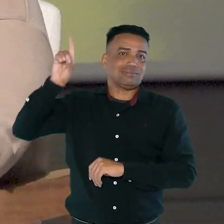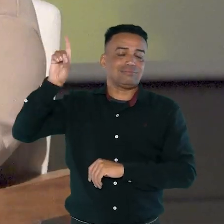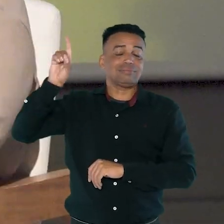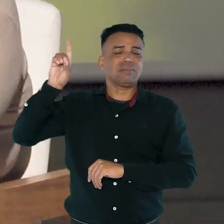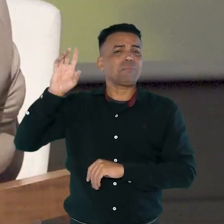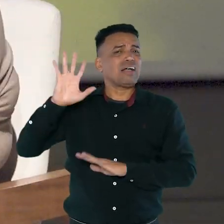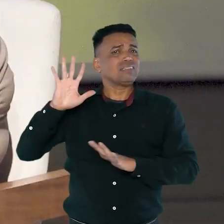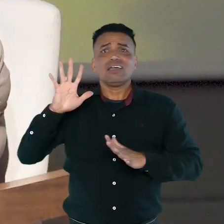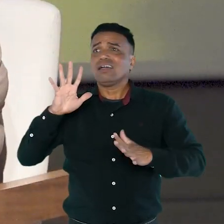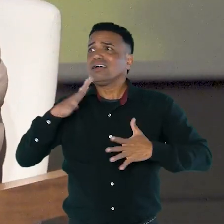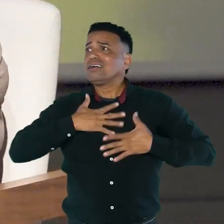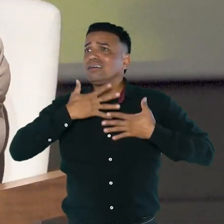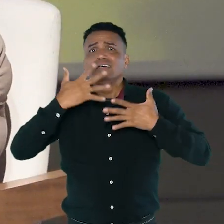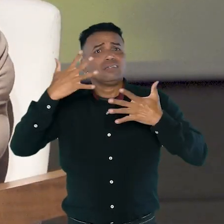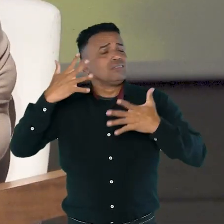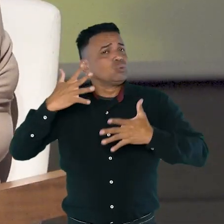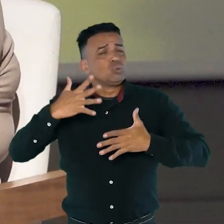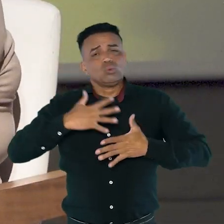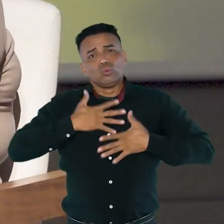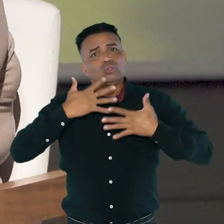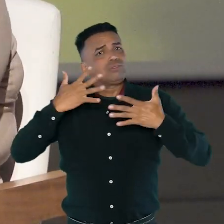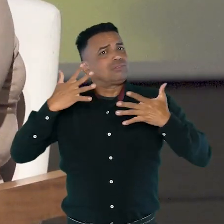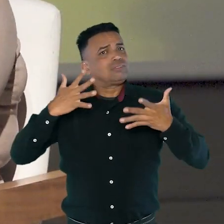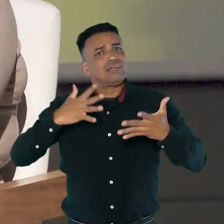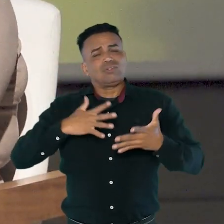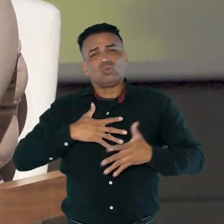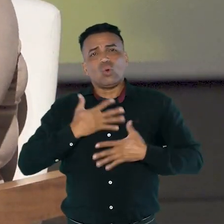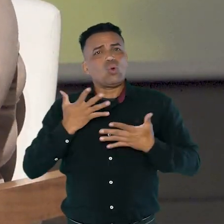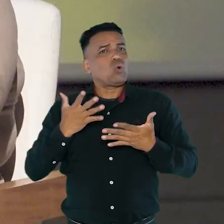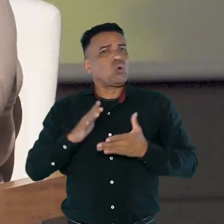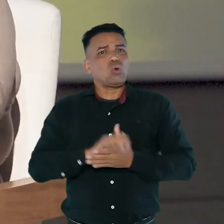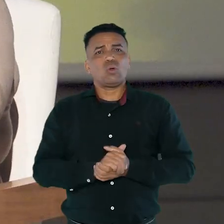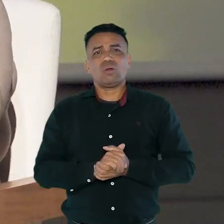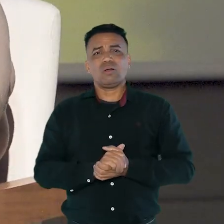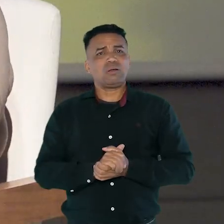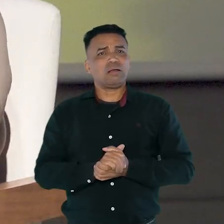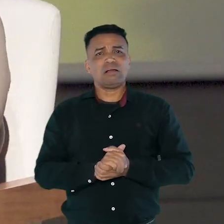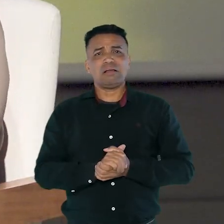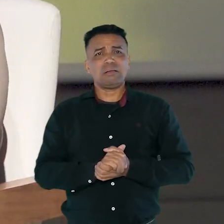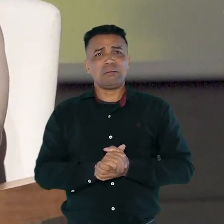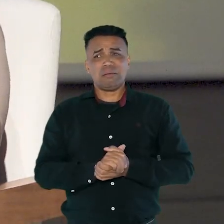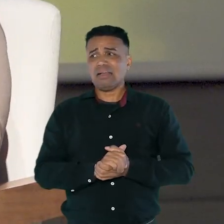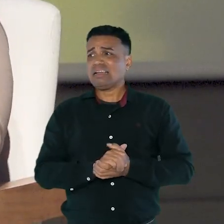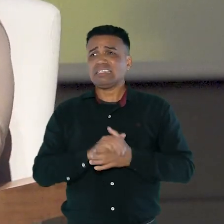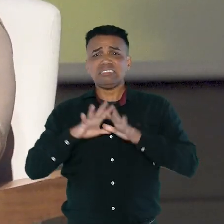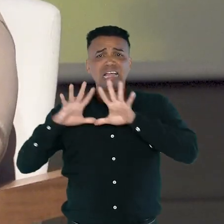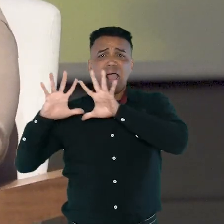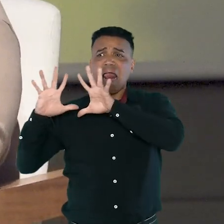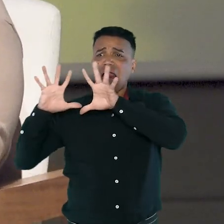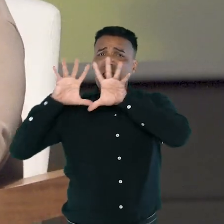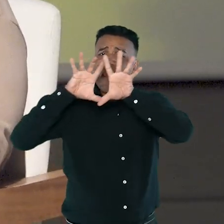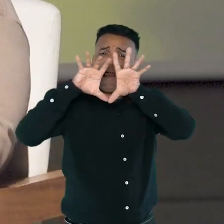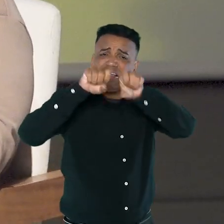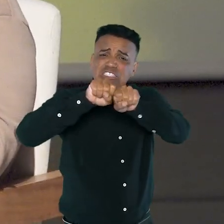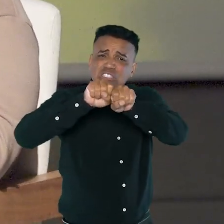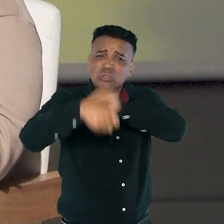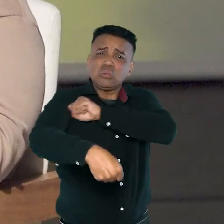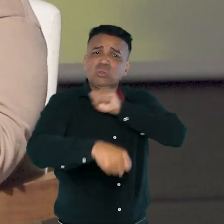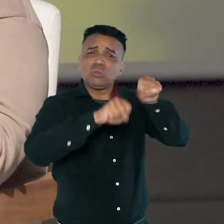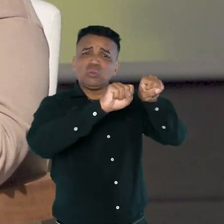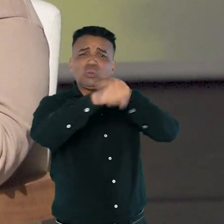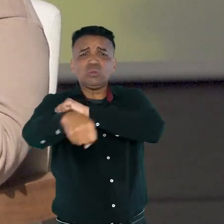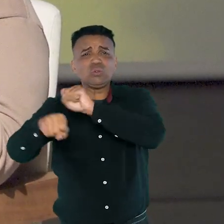Mas isso é assustador, o que fazem com isso, transformam isso num trator, né, de esmagar pessoas.